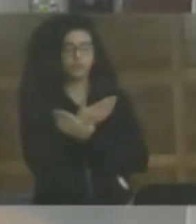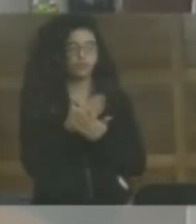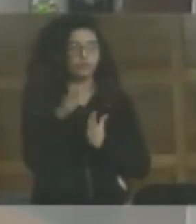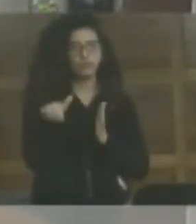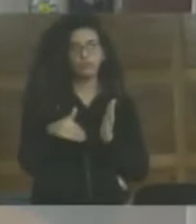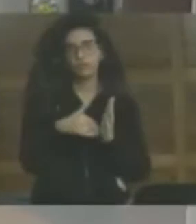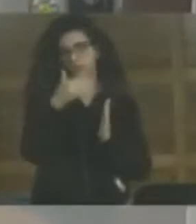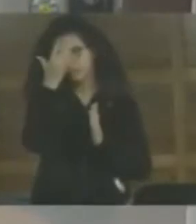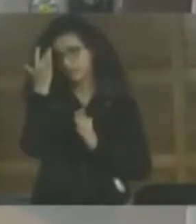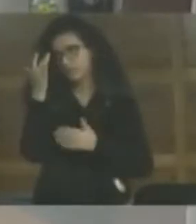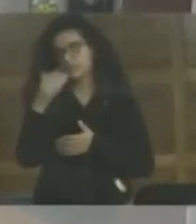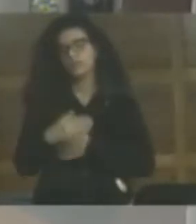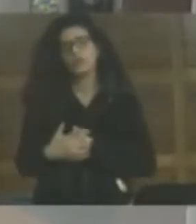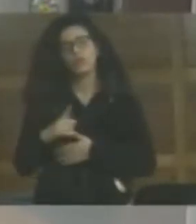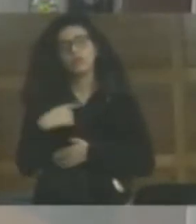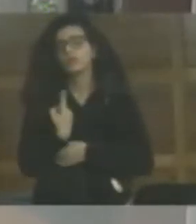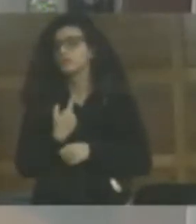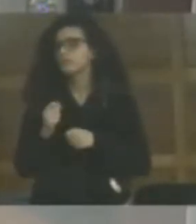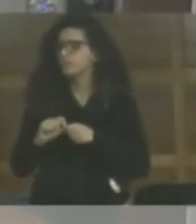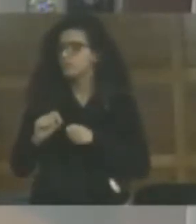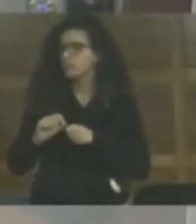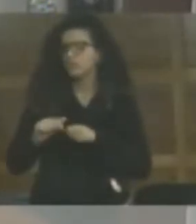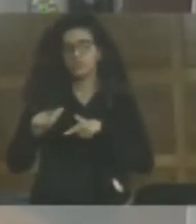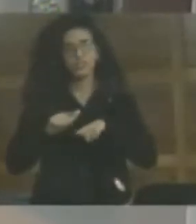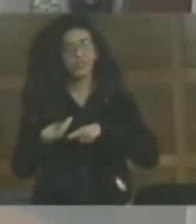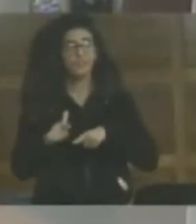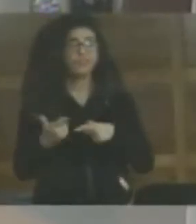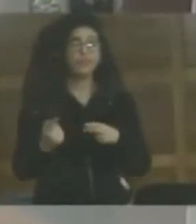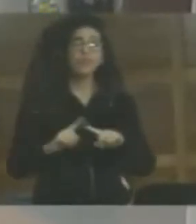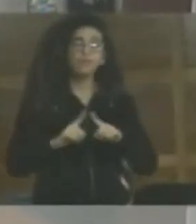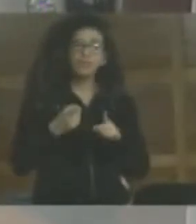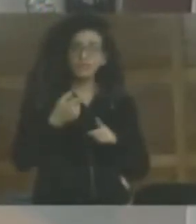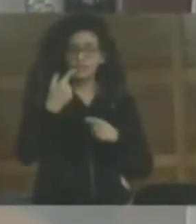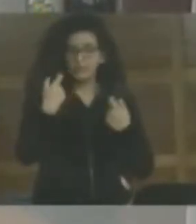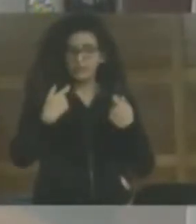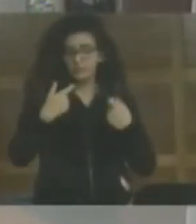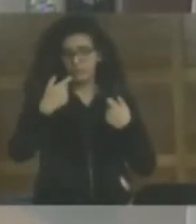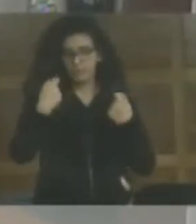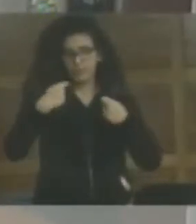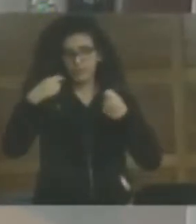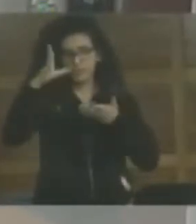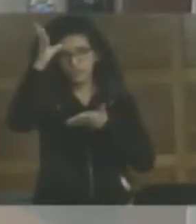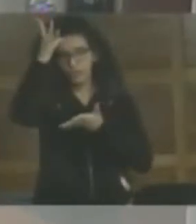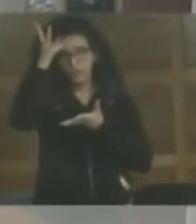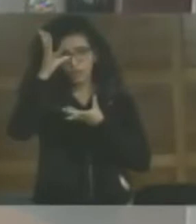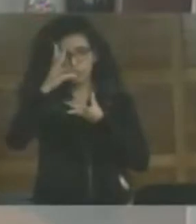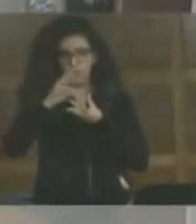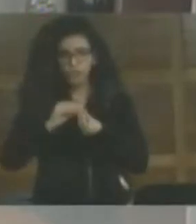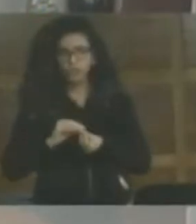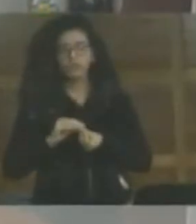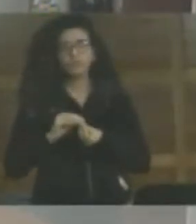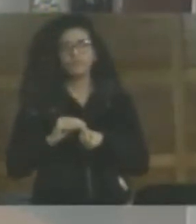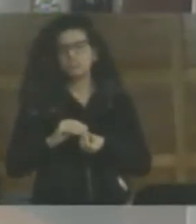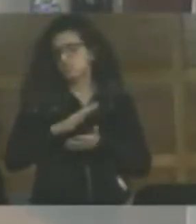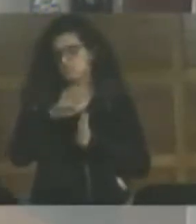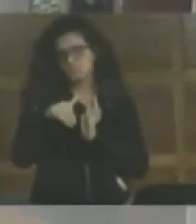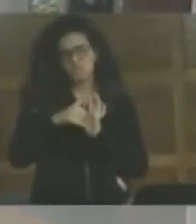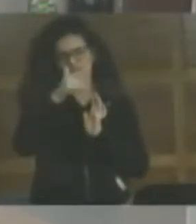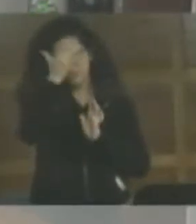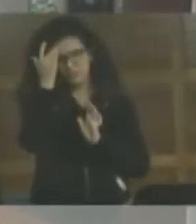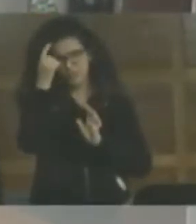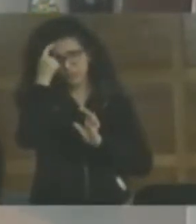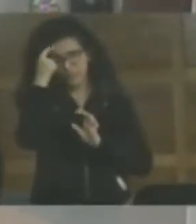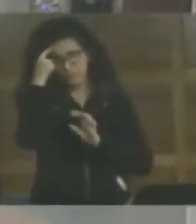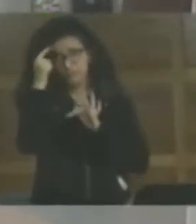Então, a gente tem feito a nossa parte. Falta a conscientização de muitos. Nem todo mundo, entendeu, pensa no